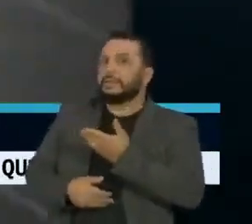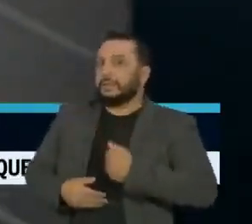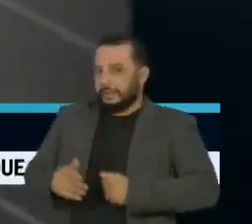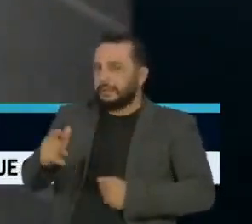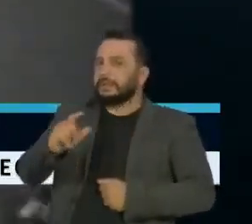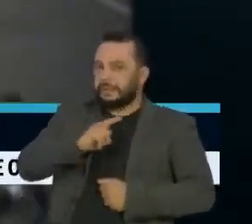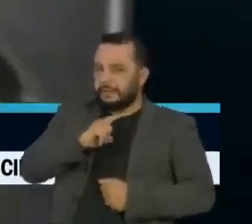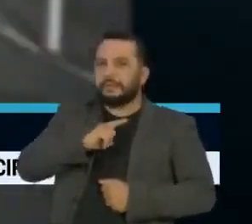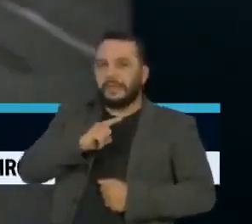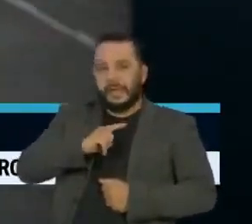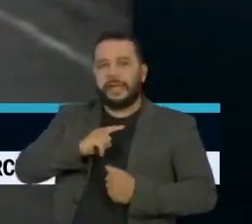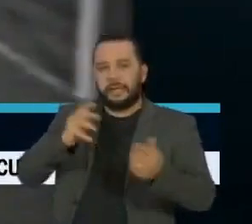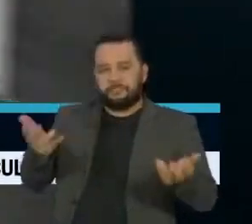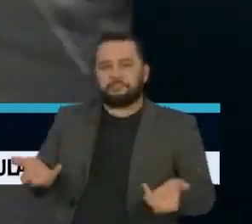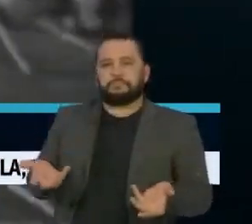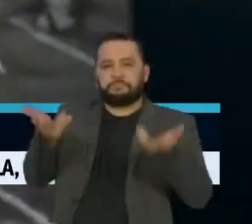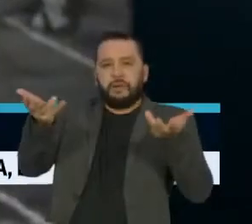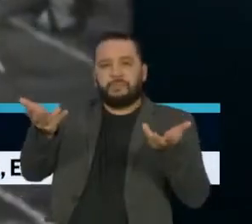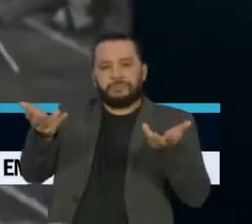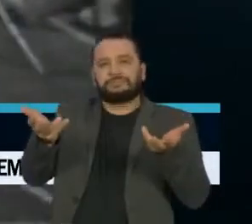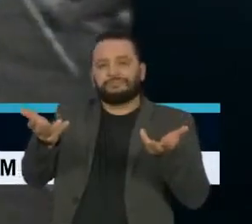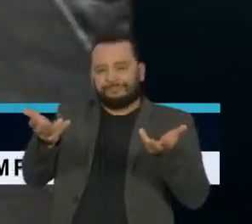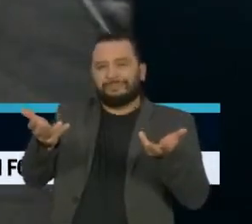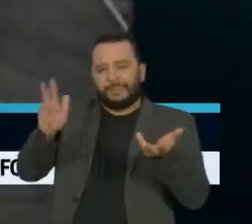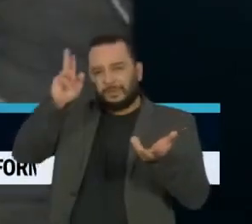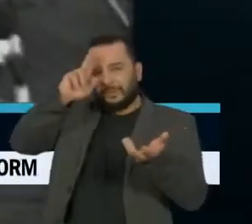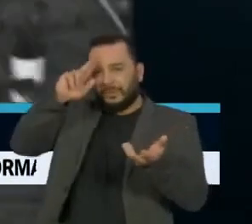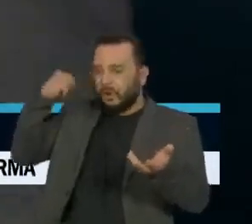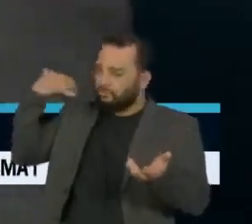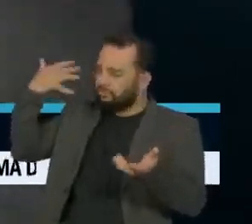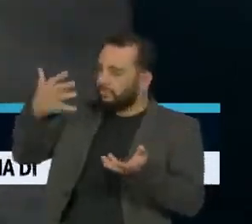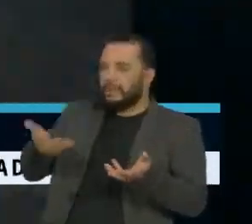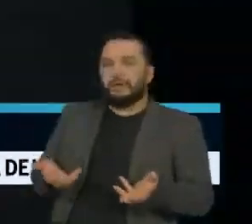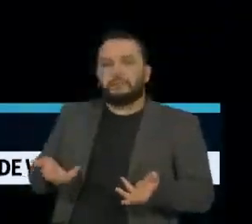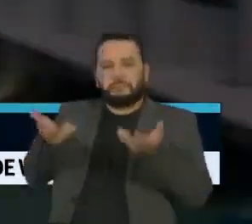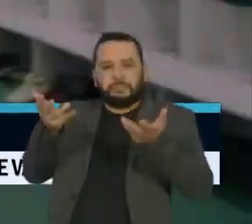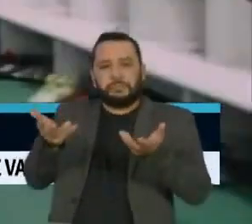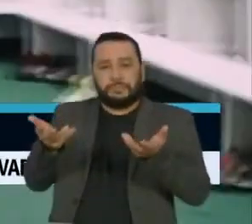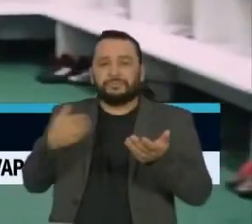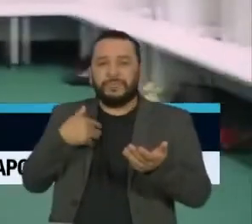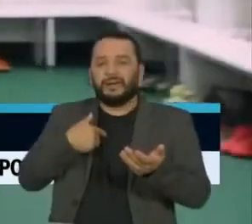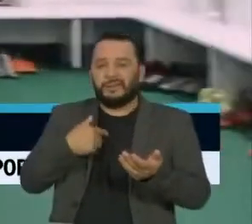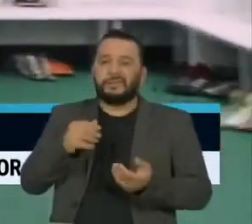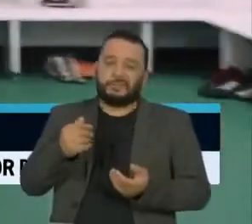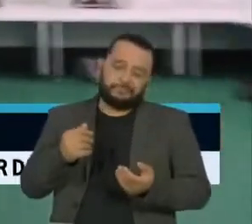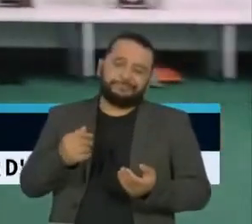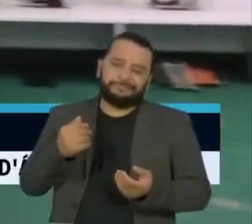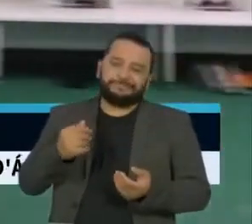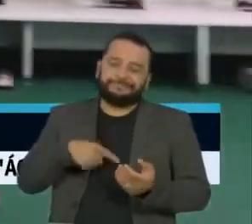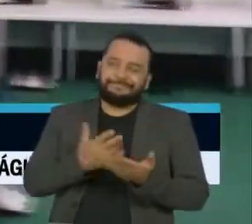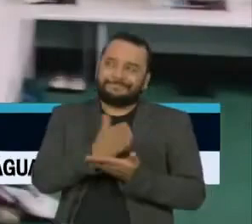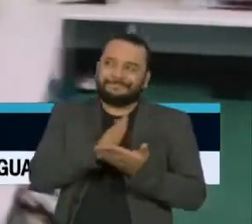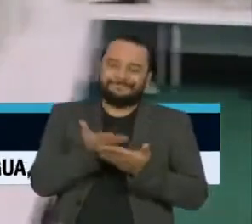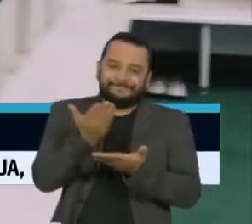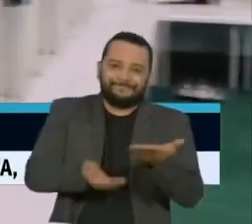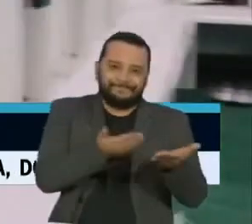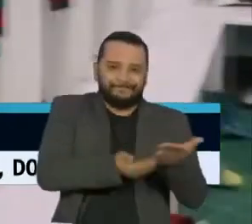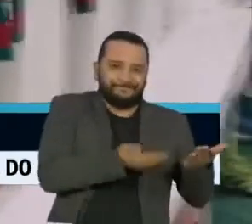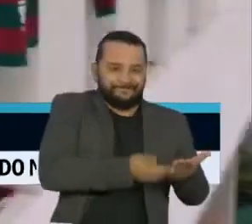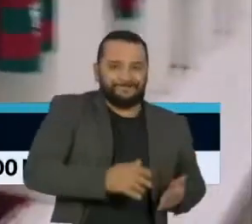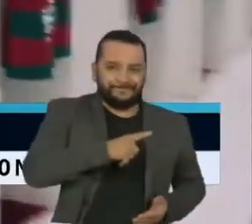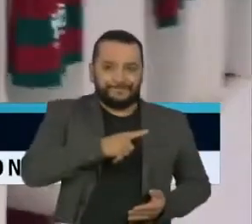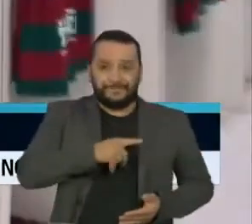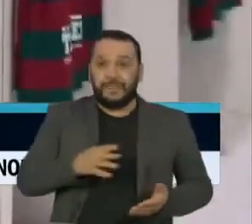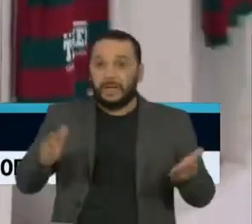grandiosidade capaz de enfrentar até mesmo essa incômoda ausência de glórias. Hoje, diante dela, até o que não